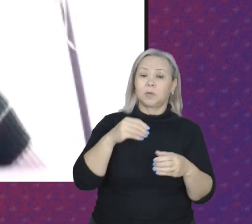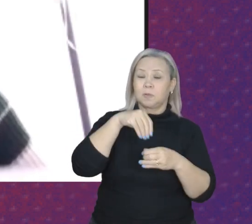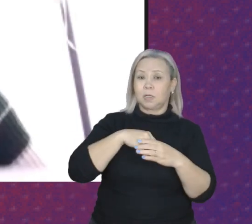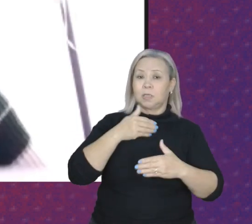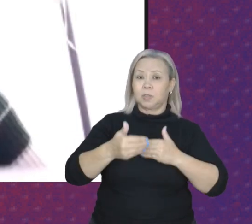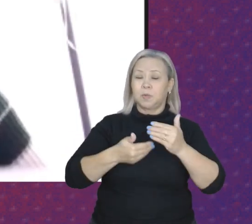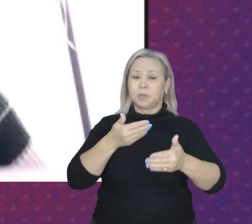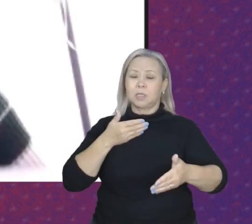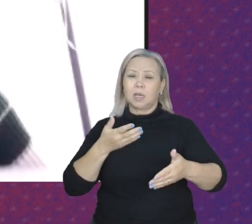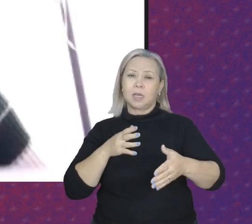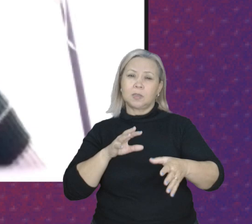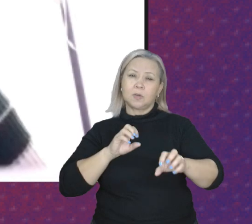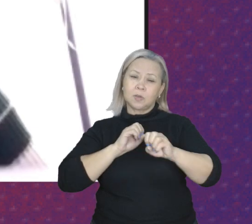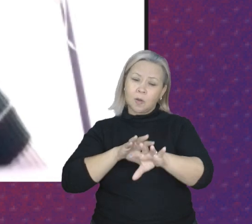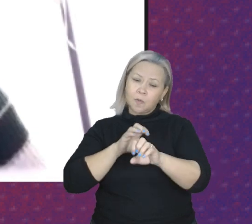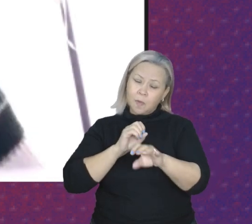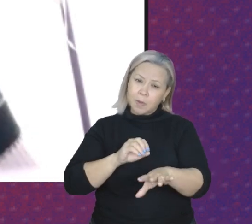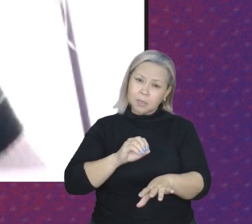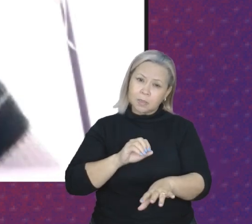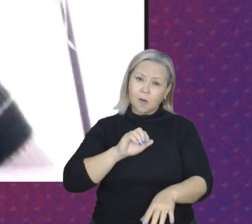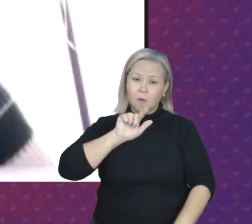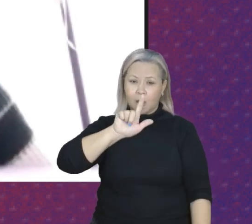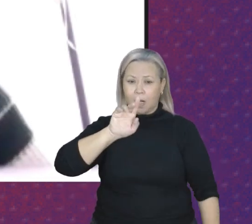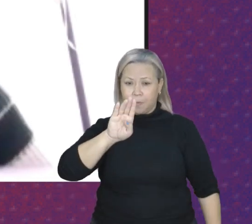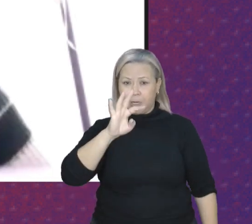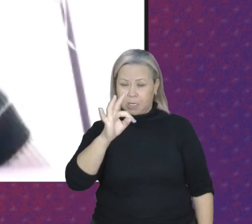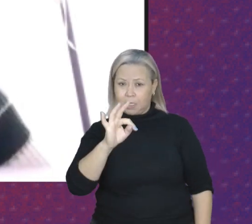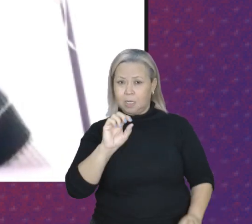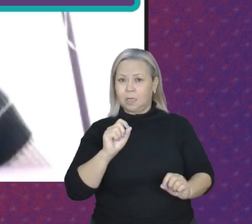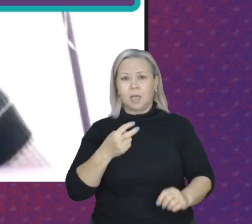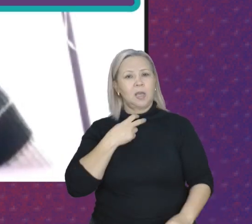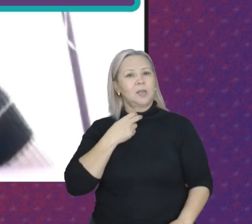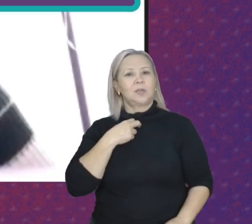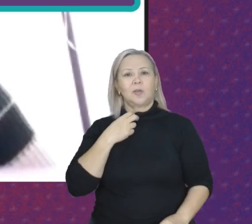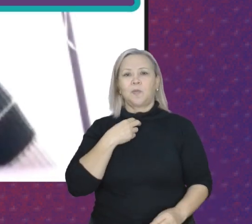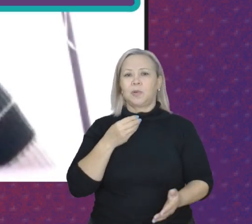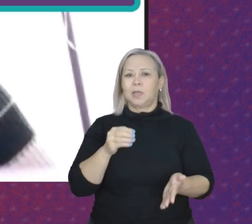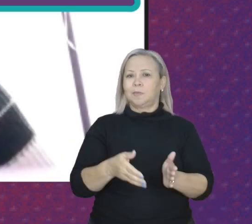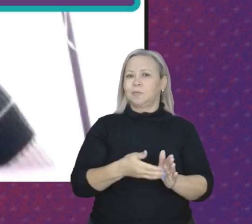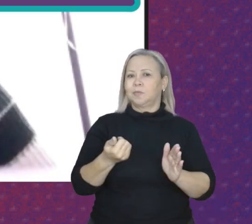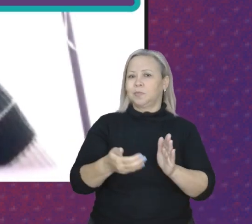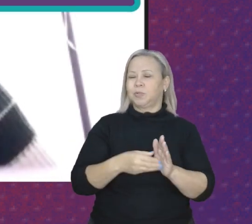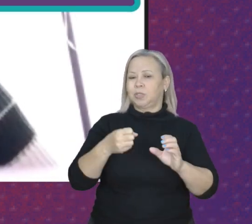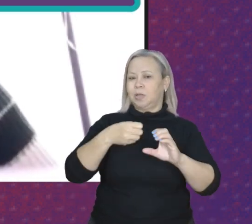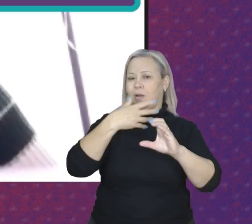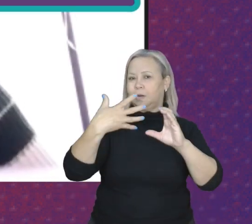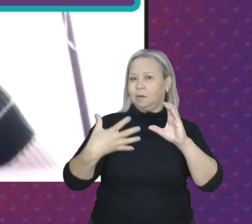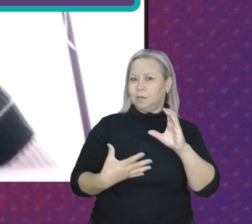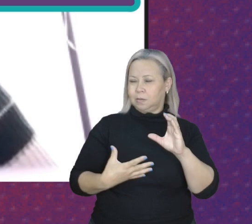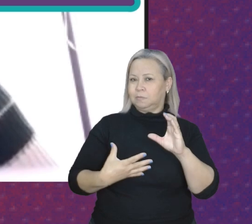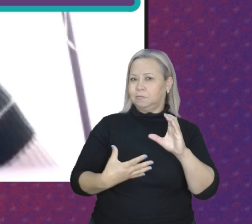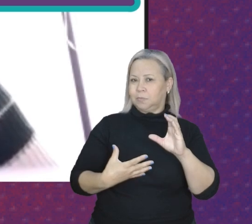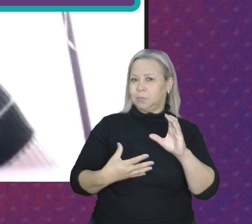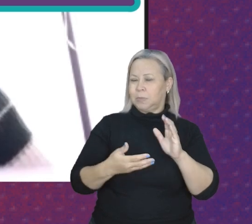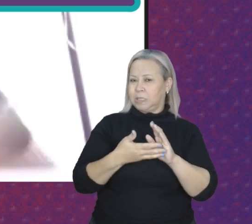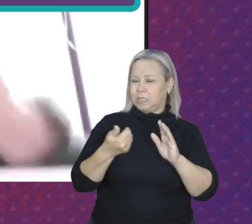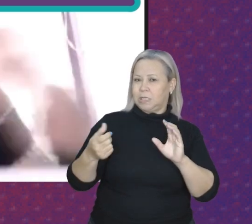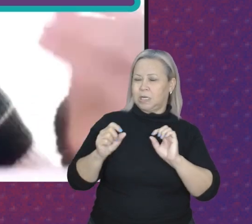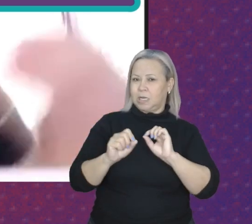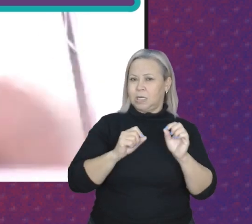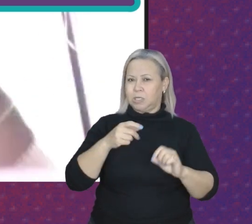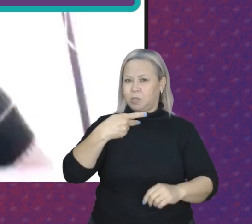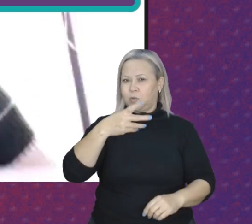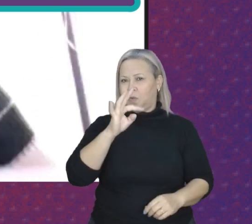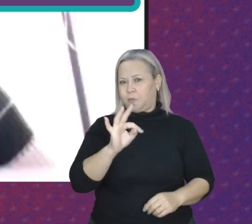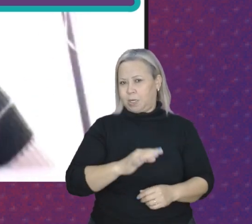de formação LBT, nós não podemos descaracterizar a importância do Partido dos Trabalhadores e do Partido das Trabalhadoras. Mesmo que eu não